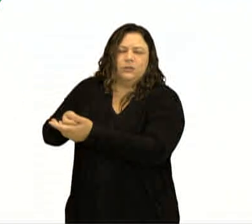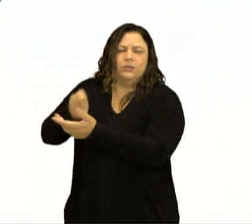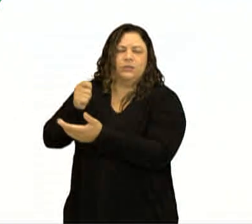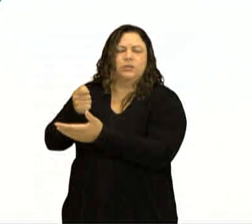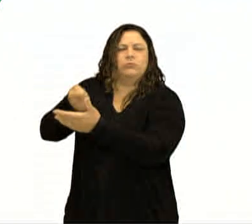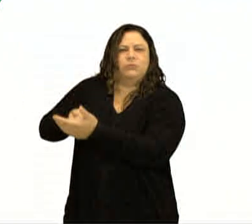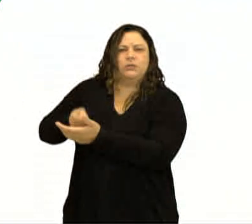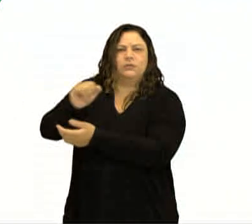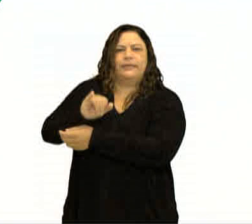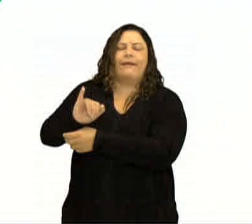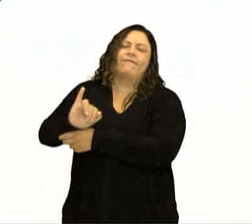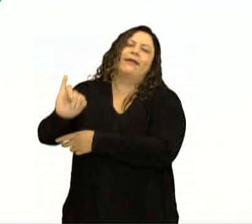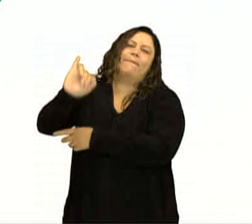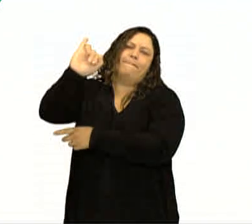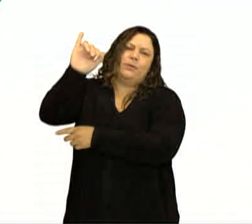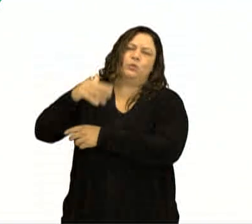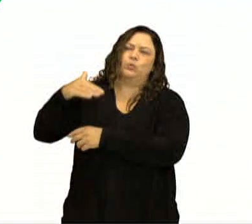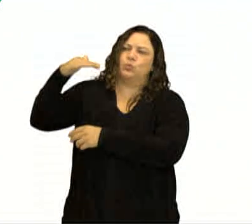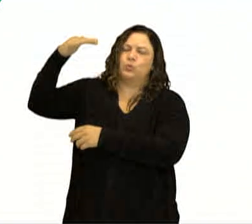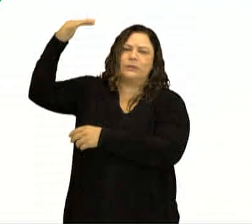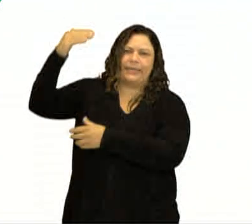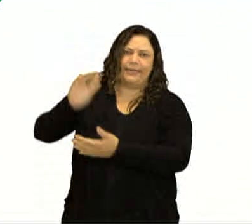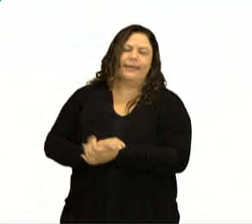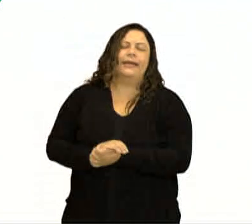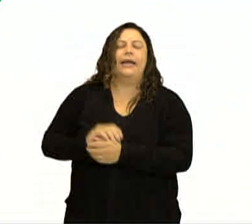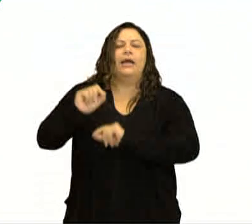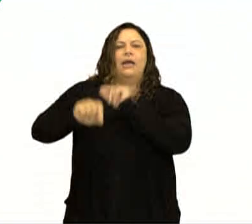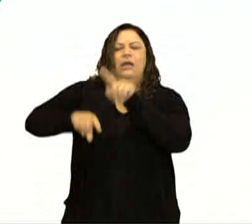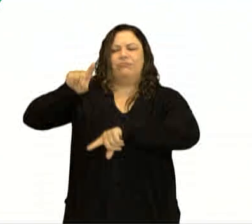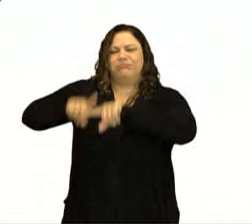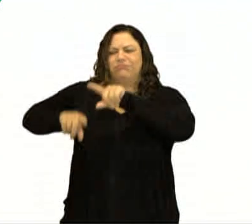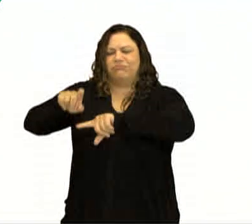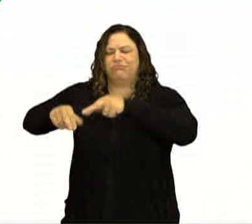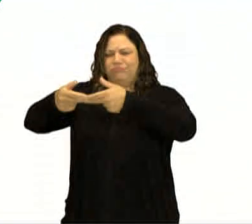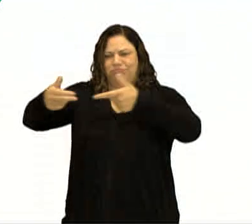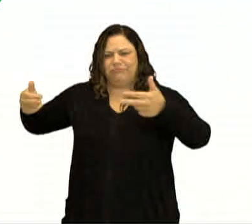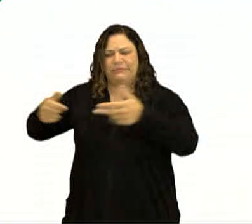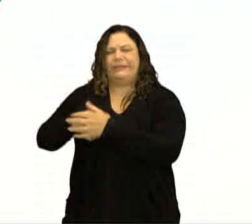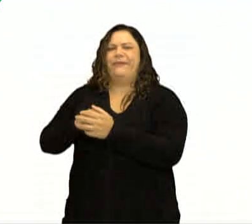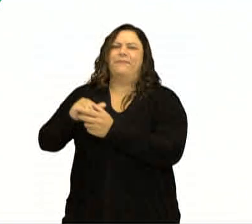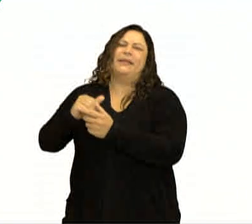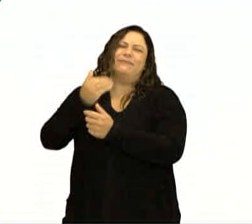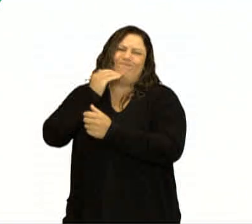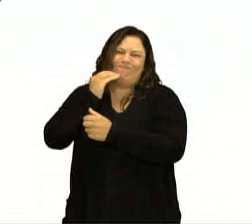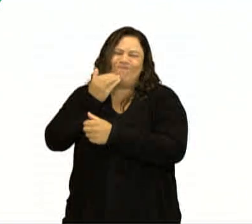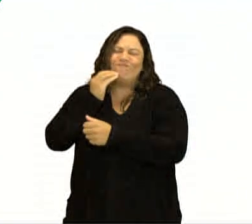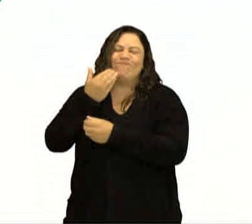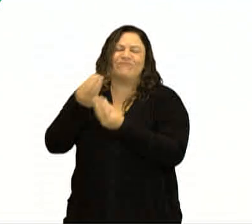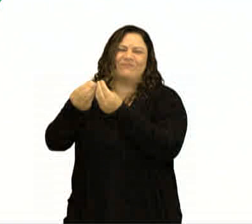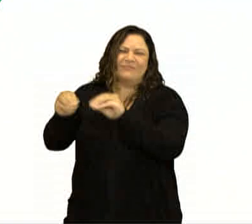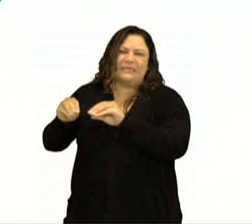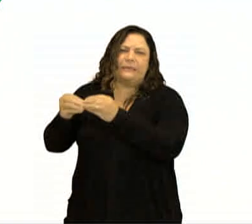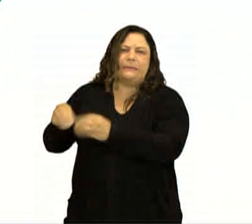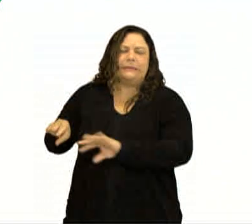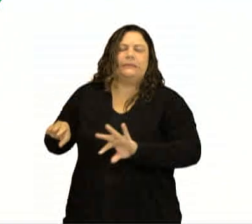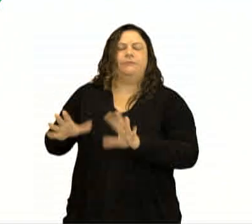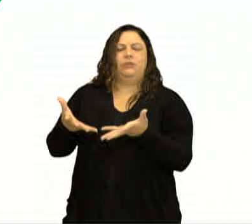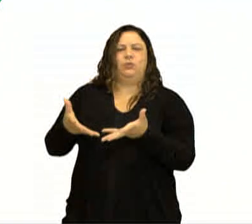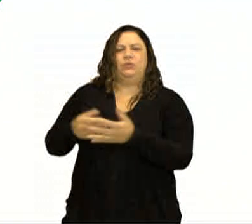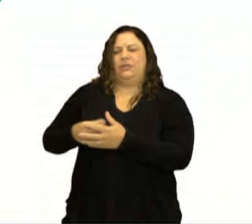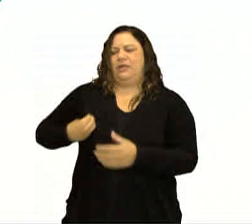altos impostos. Seus instrumentos de trabalho eram bastante rústicos e suas condições de vida eram